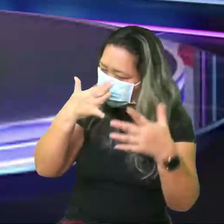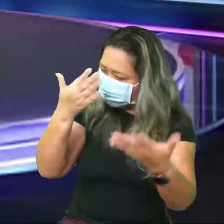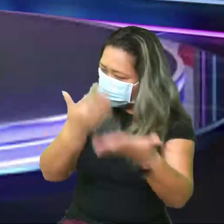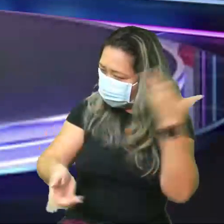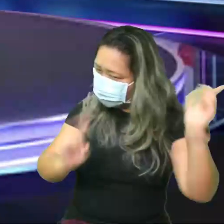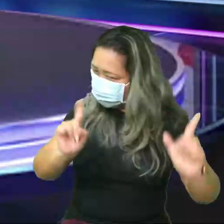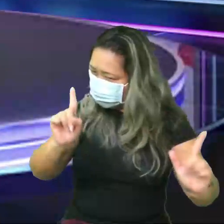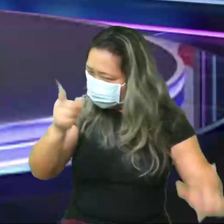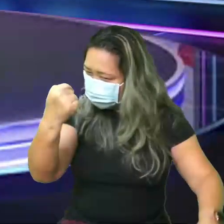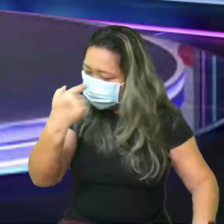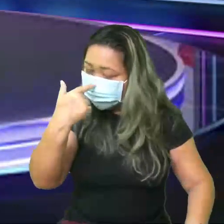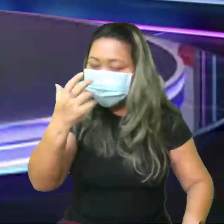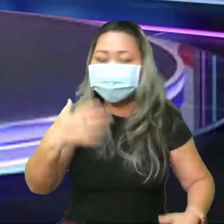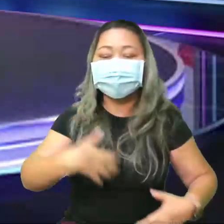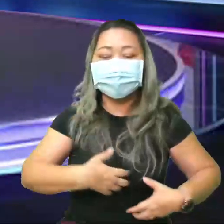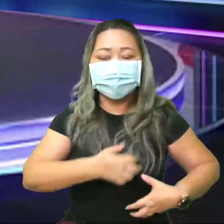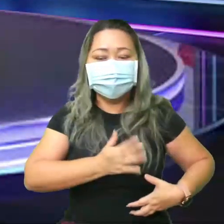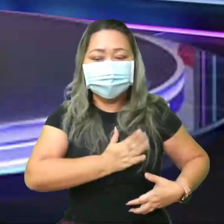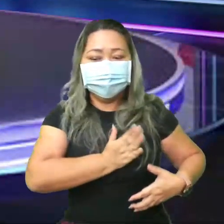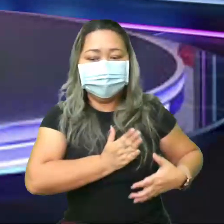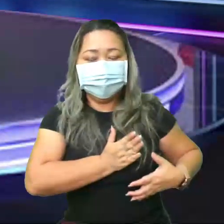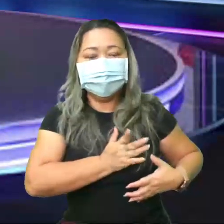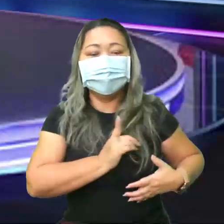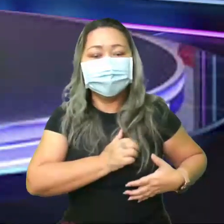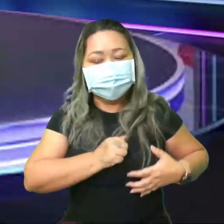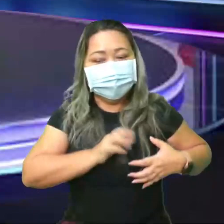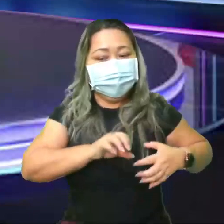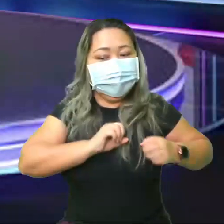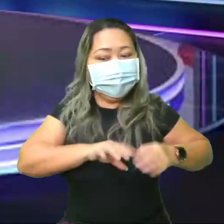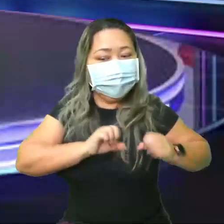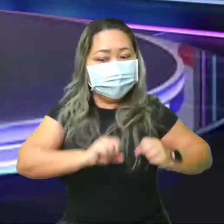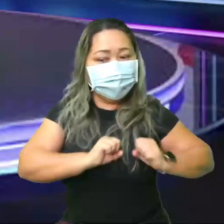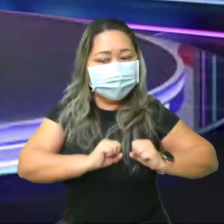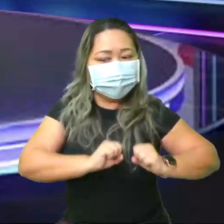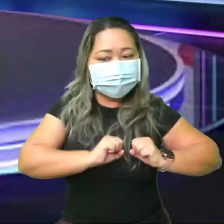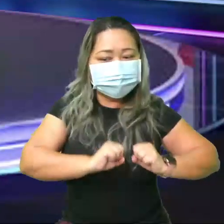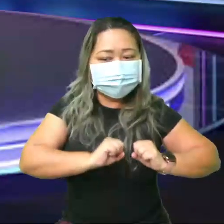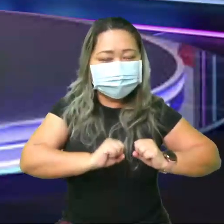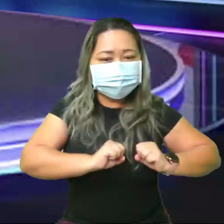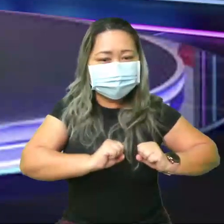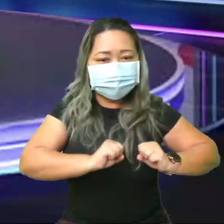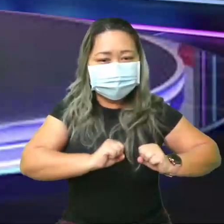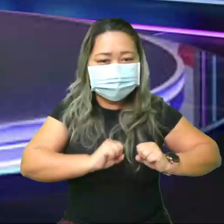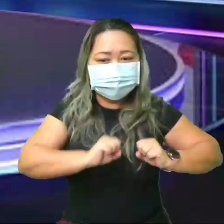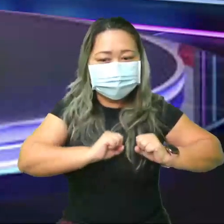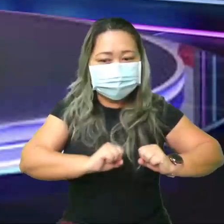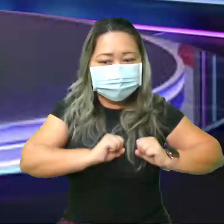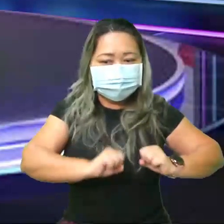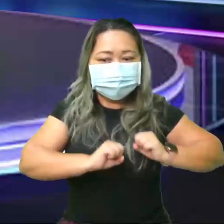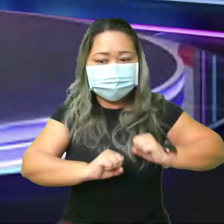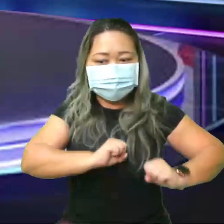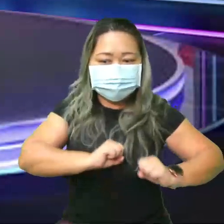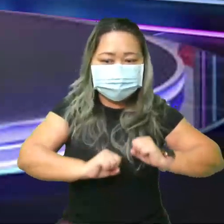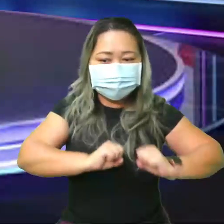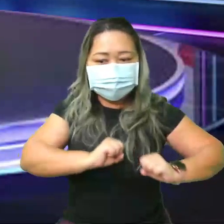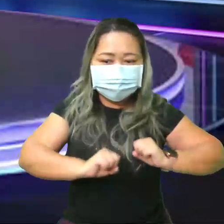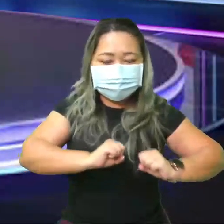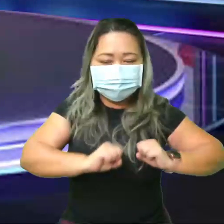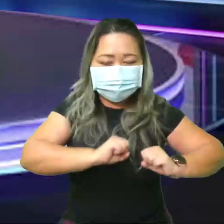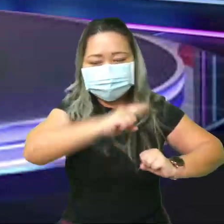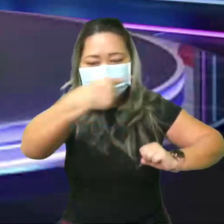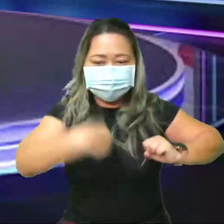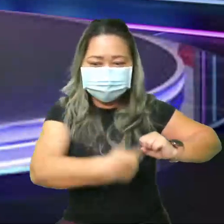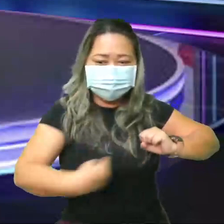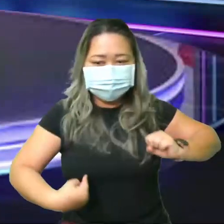aí dispersa, né? Bombeia esse sangue para toda, através da artéria, a aorta. Vai fazer com que todo o sangue